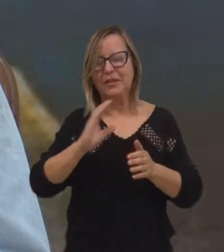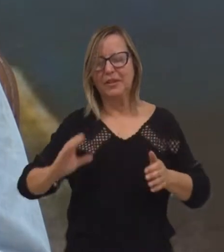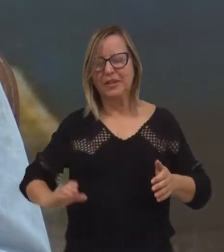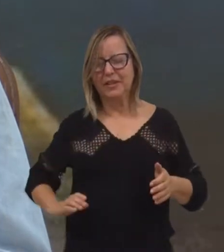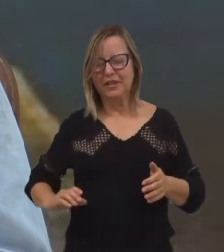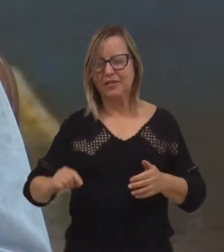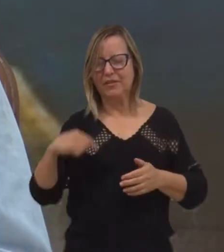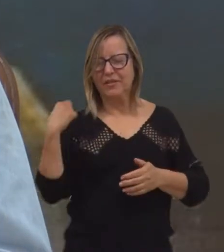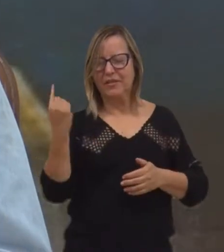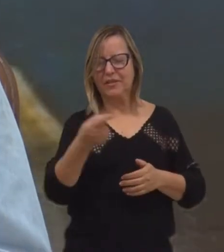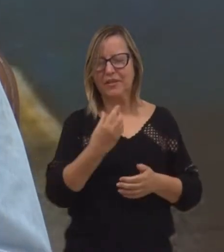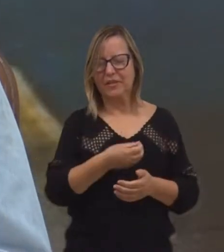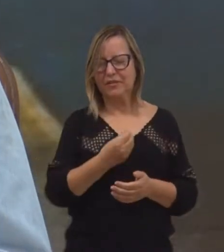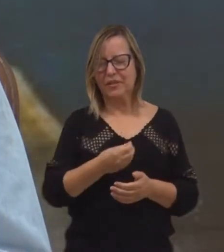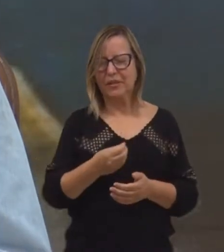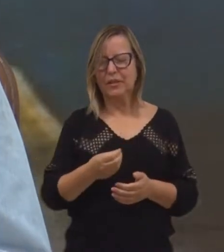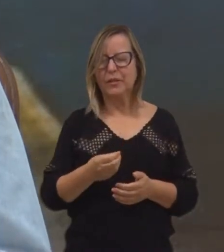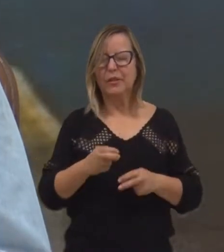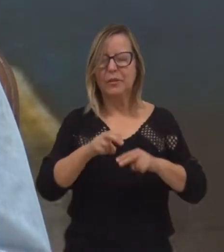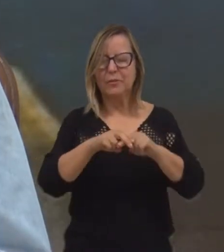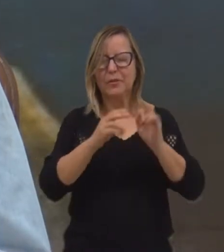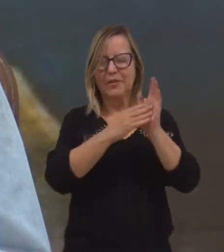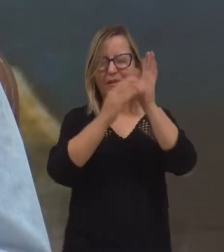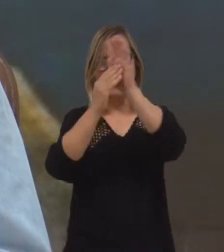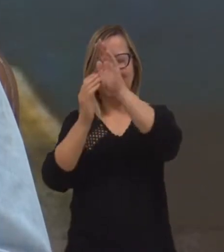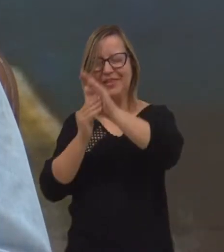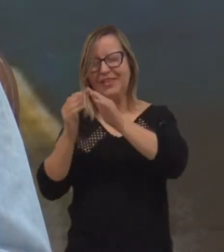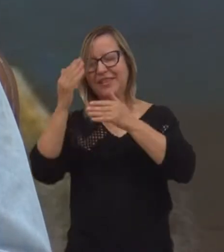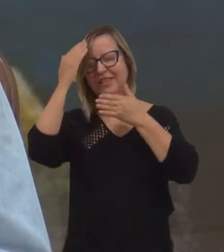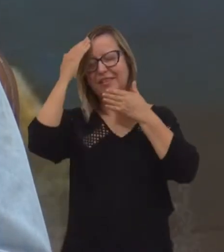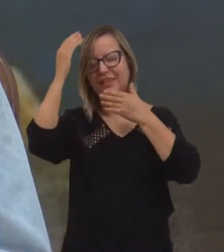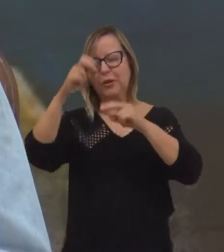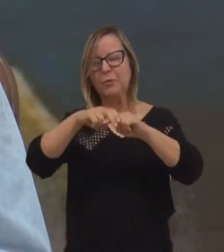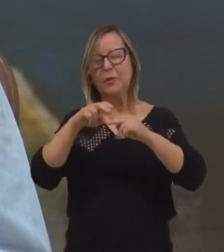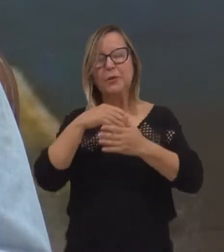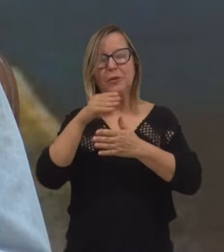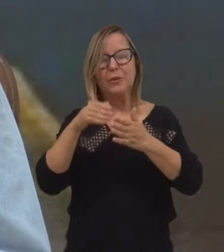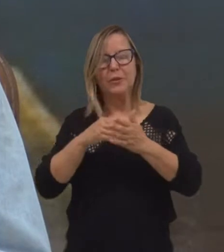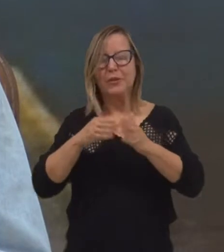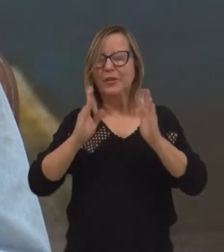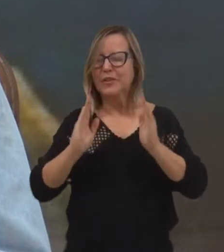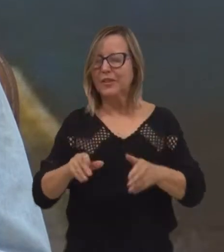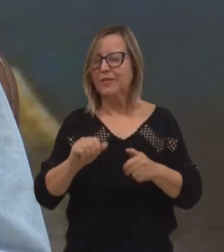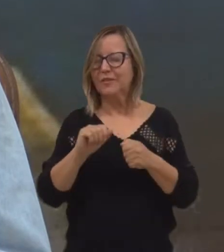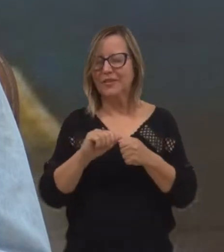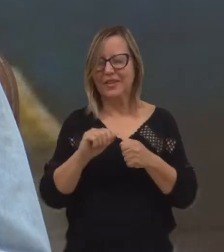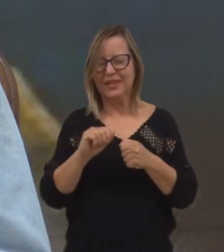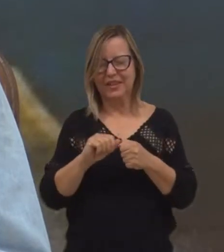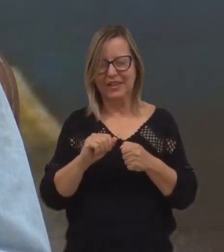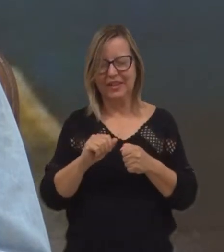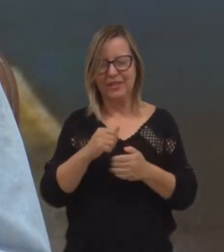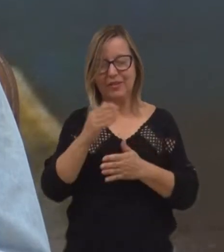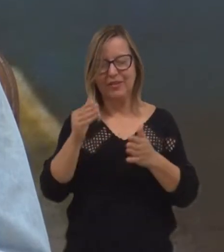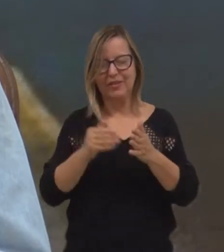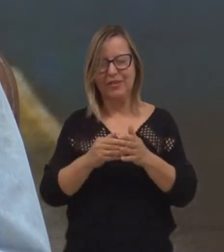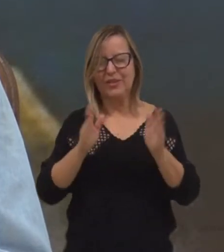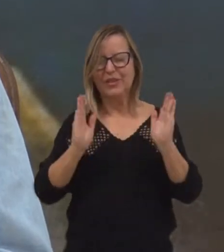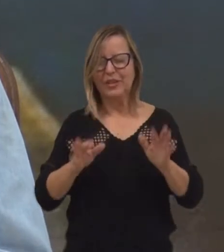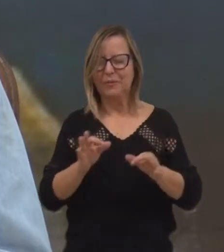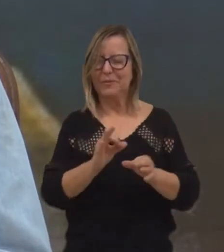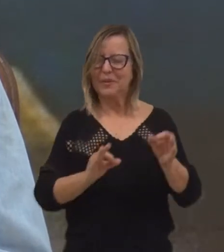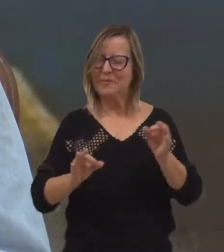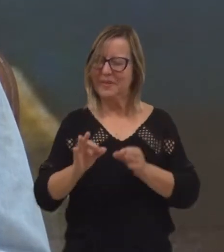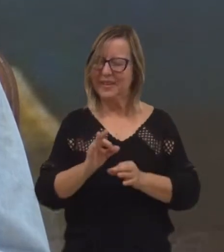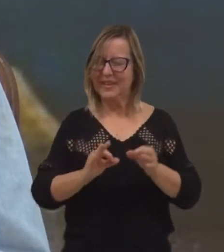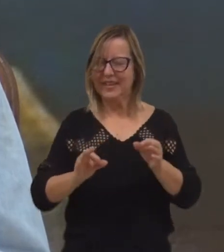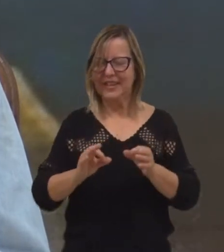comunidade. Por isso te louvamos e te agradecemos por tudo que tu tens providenciado e tudo que tu tens preparado,